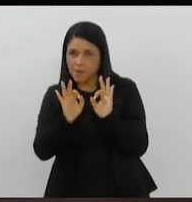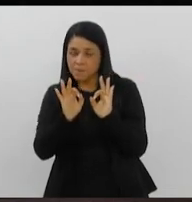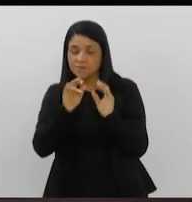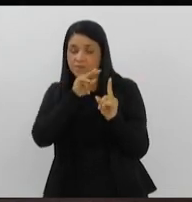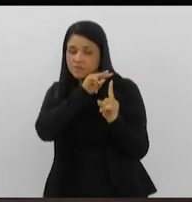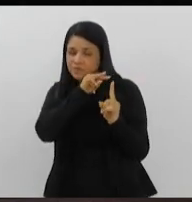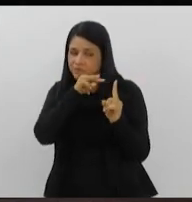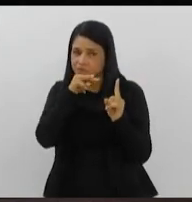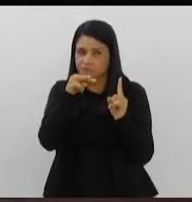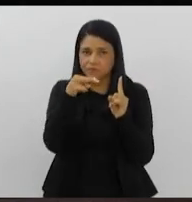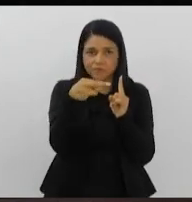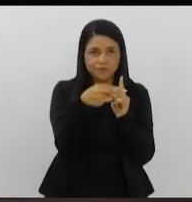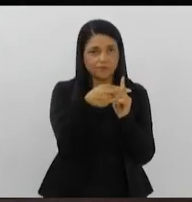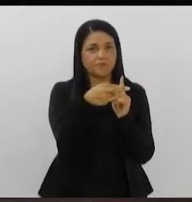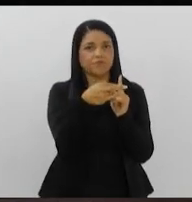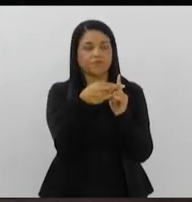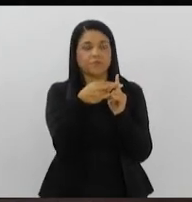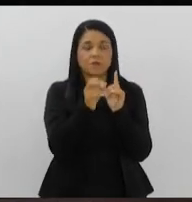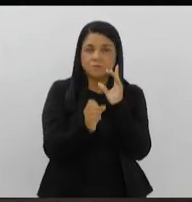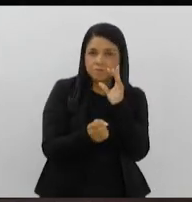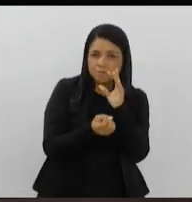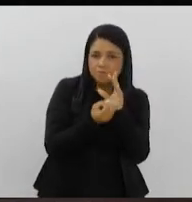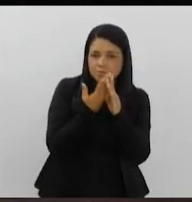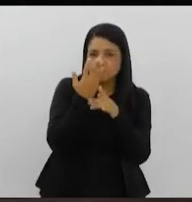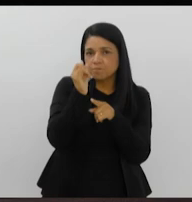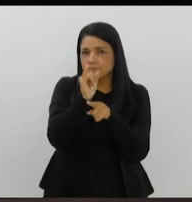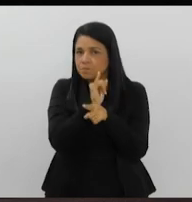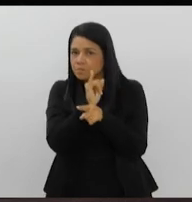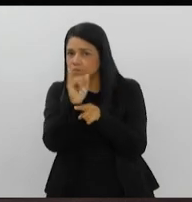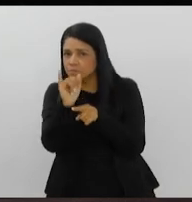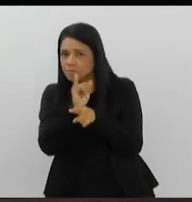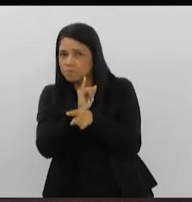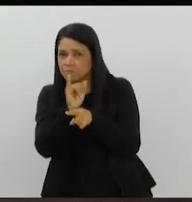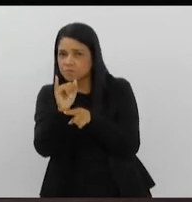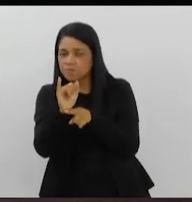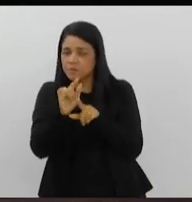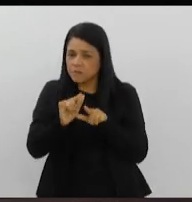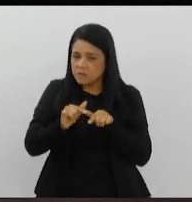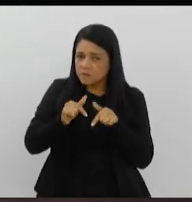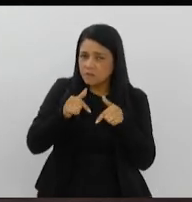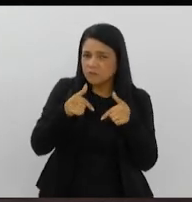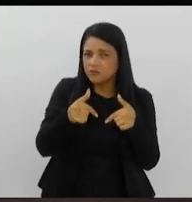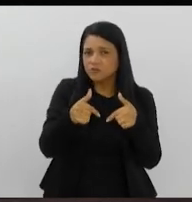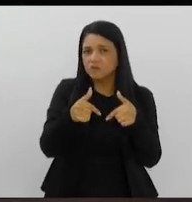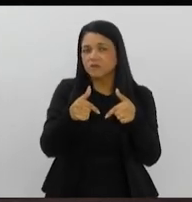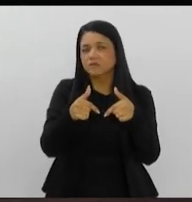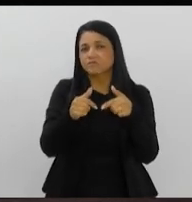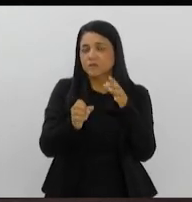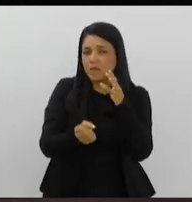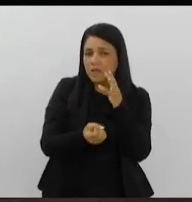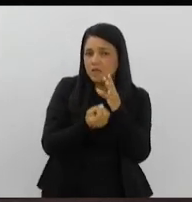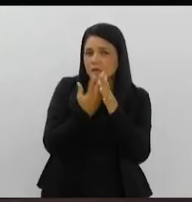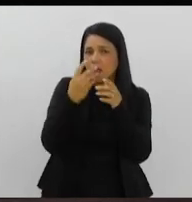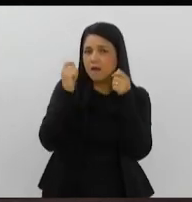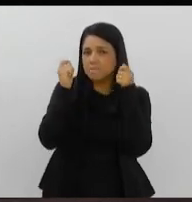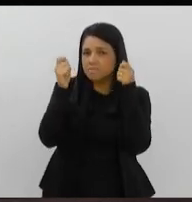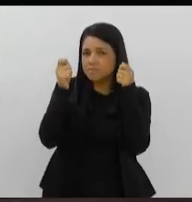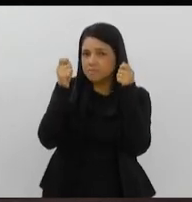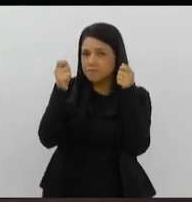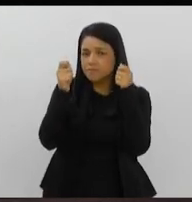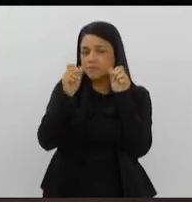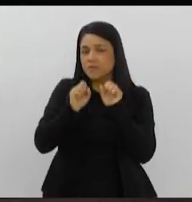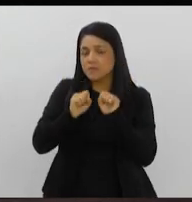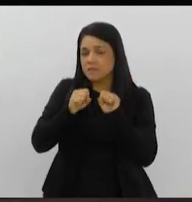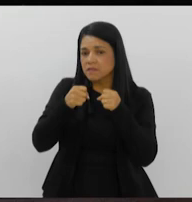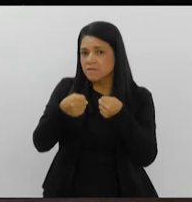visa criar mecanismos, criar iniciativas, criar uma campanha em defesa